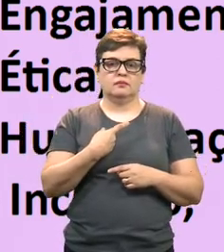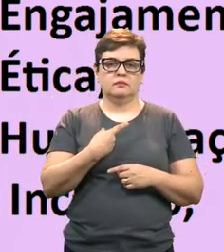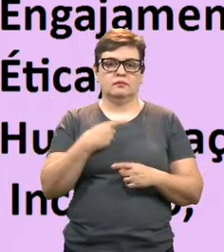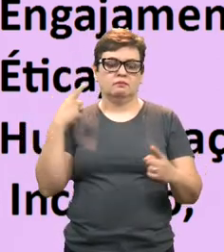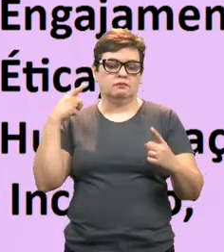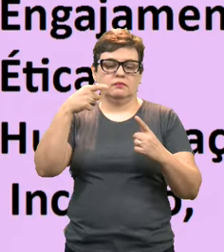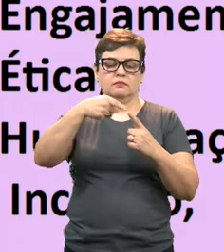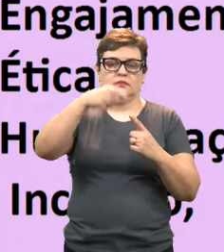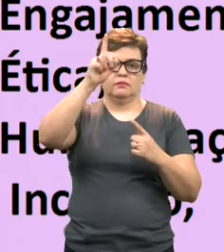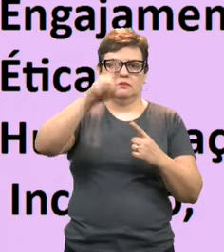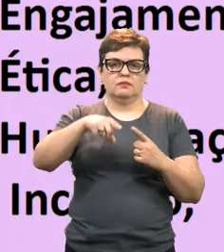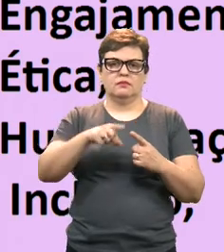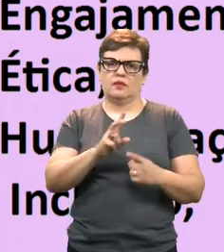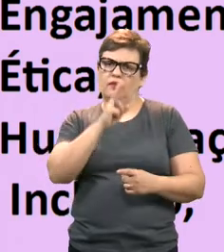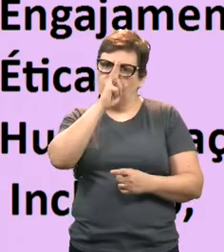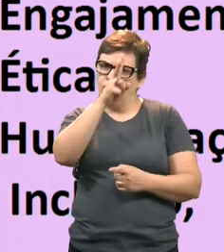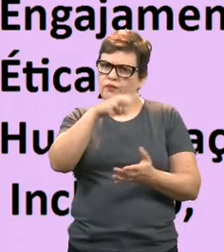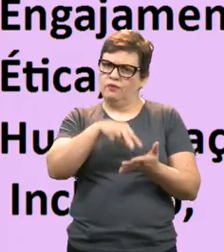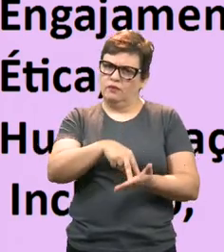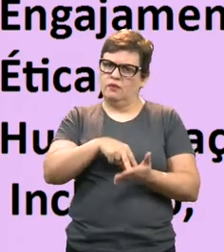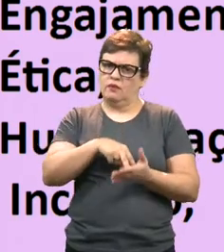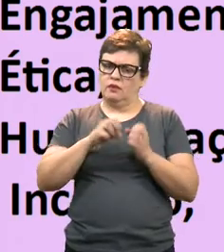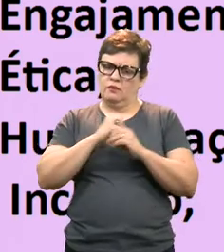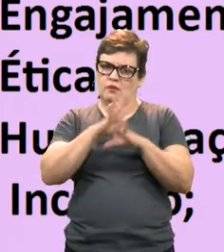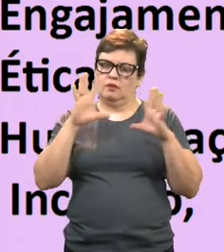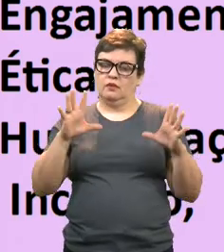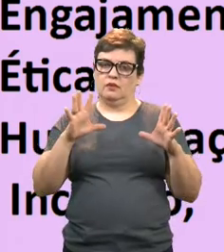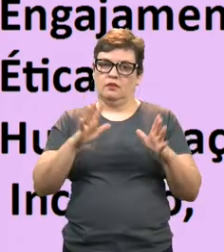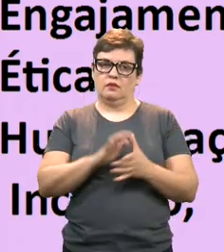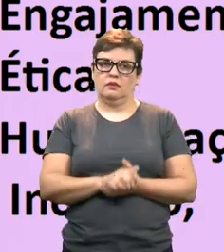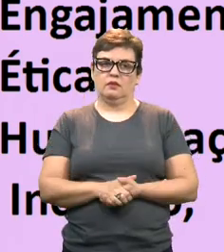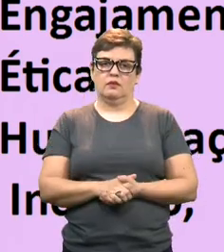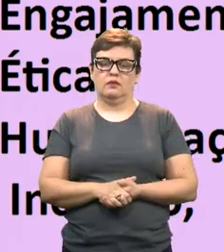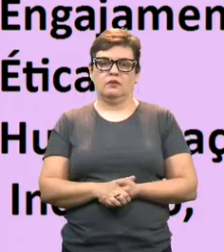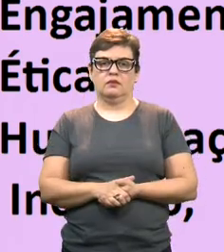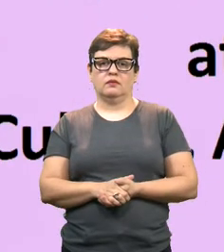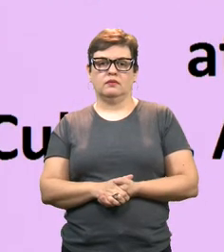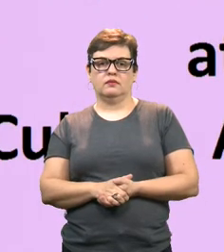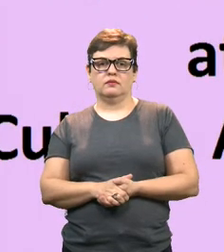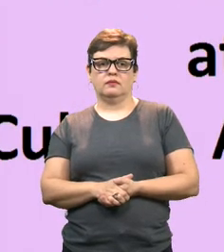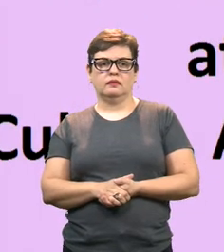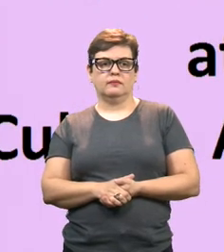o nosso propósito é muito firme, né, e muito claro.